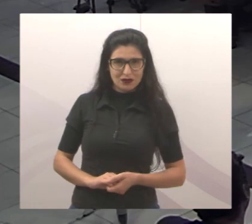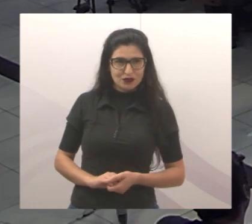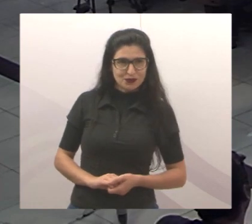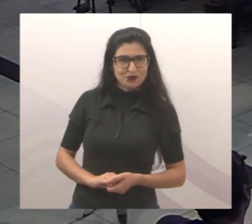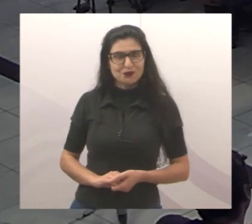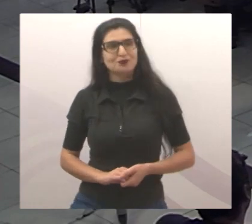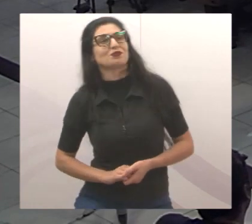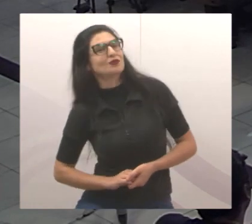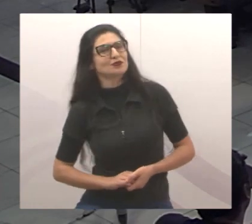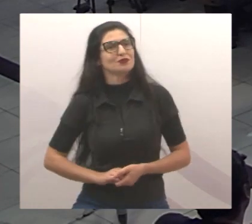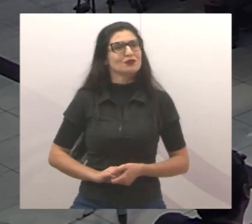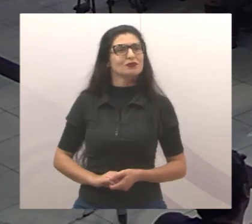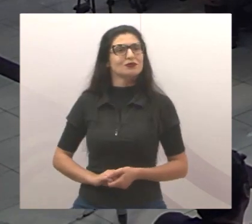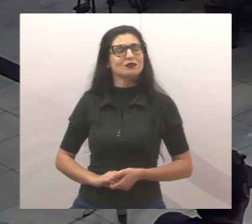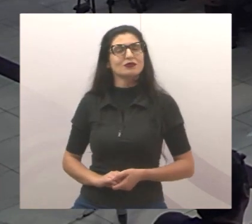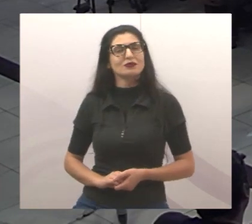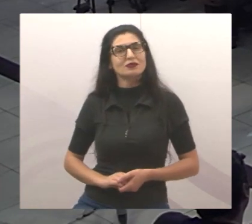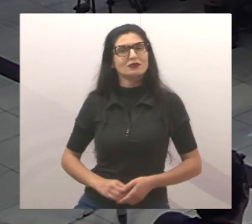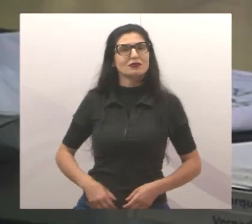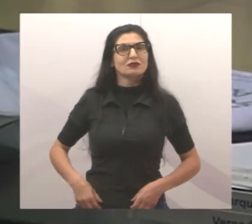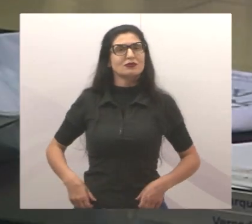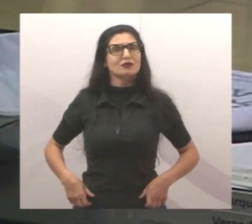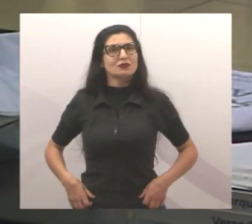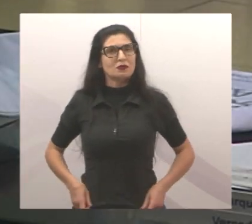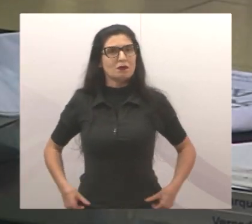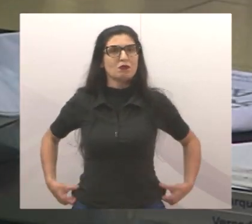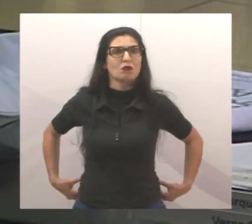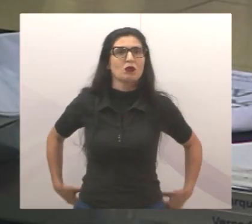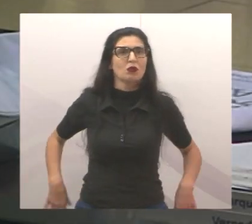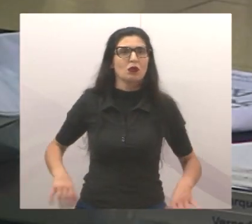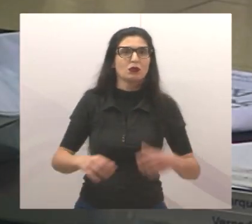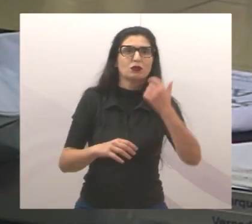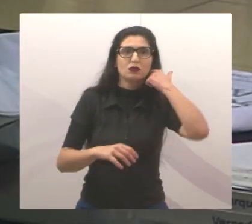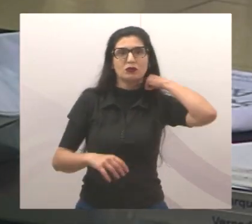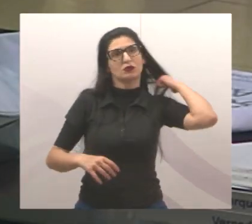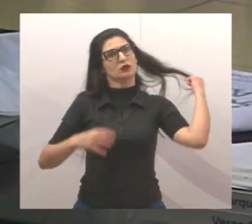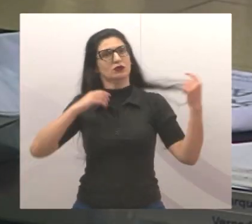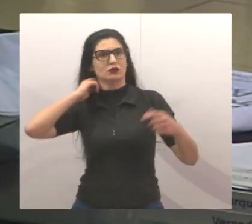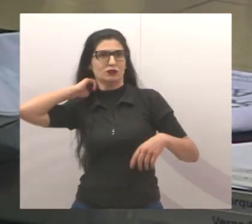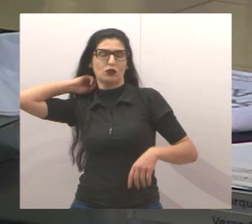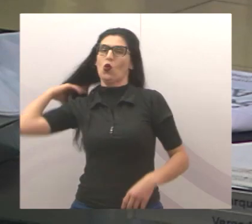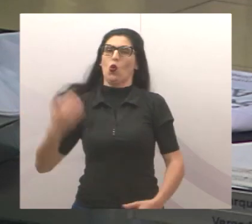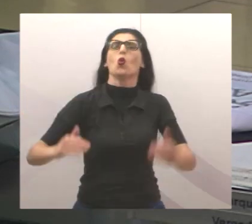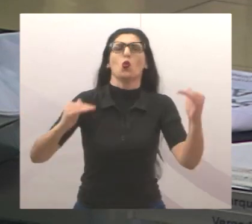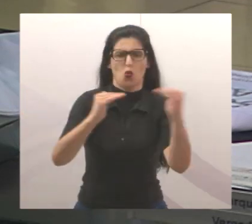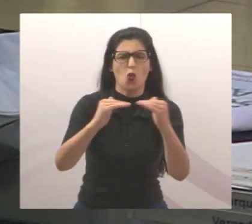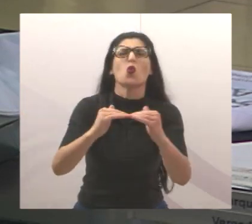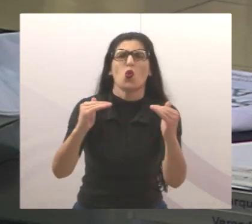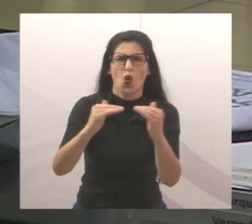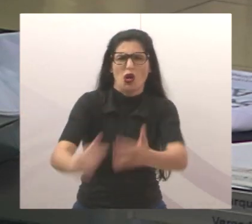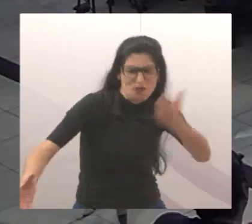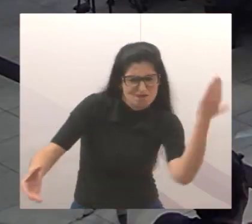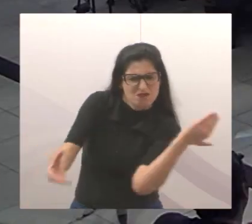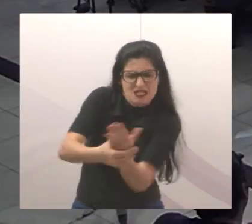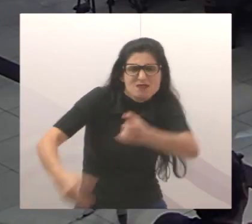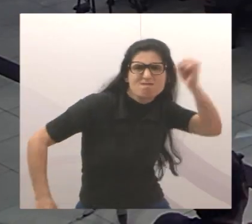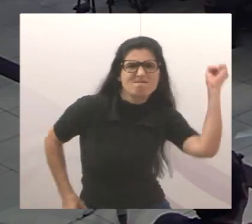Eu sou contra o arquivamento e a favor do processo.